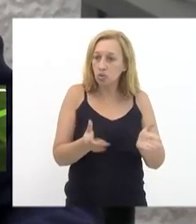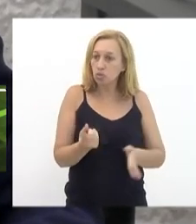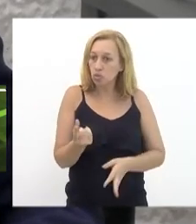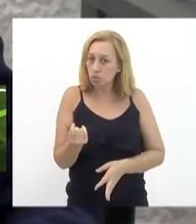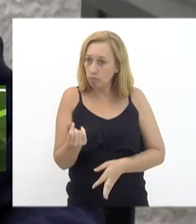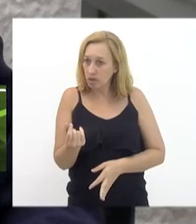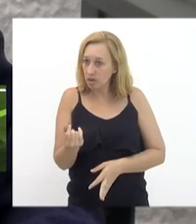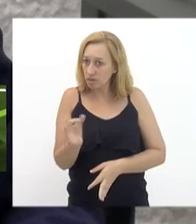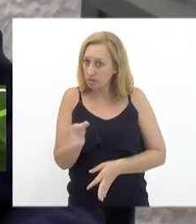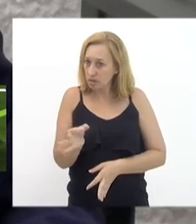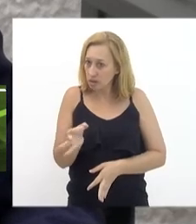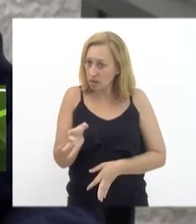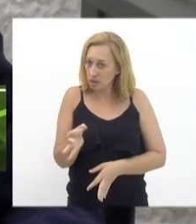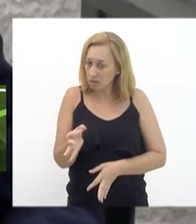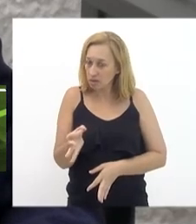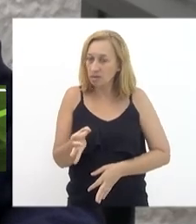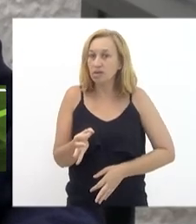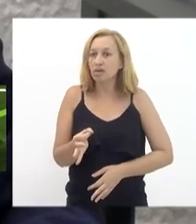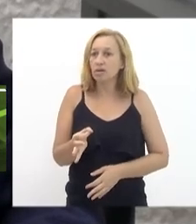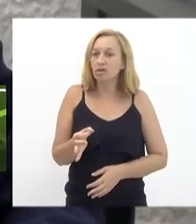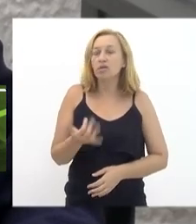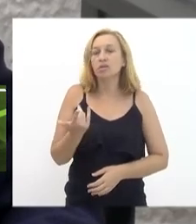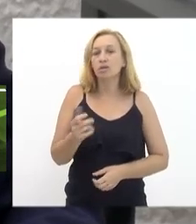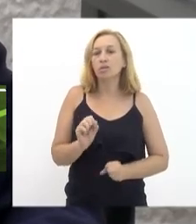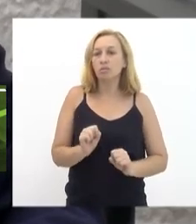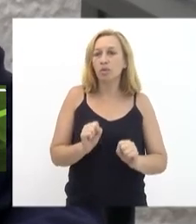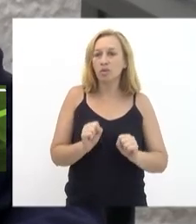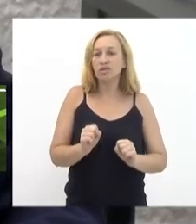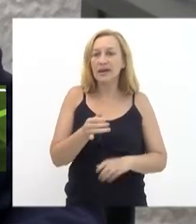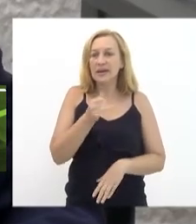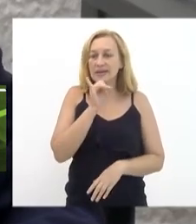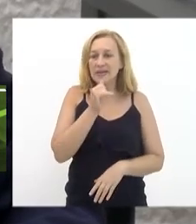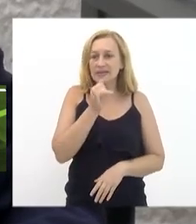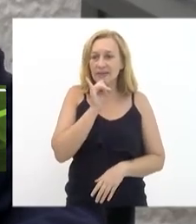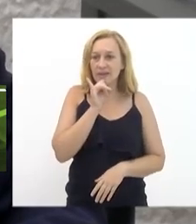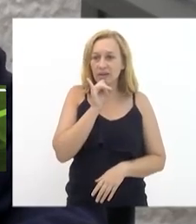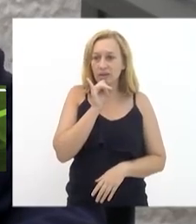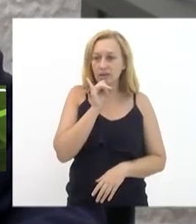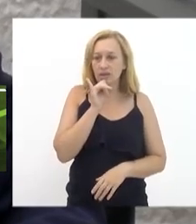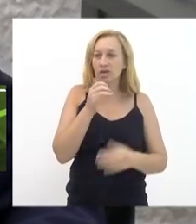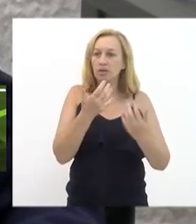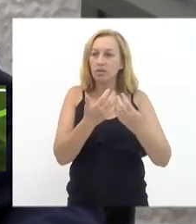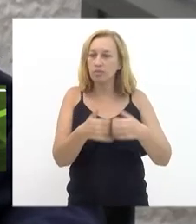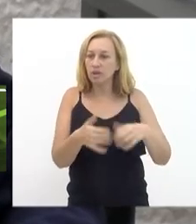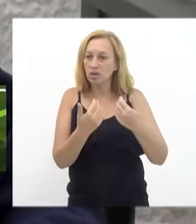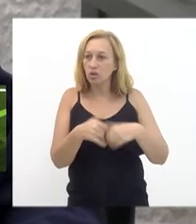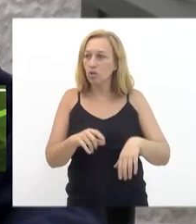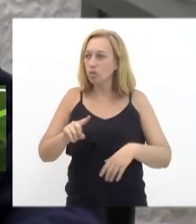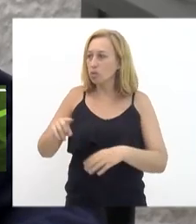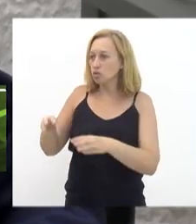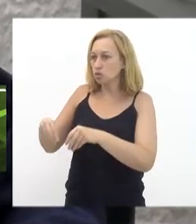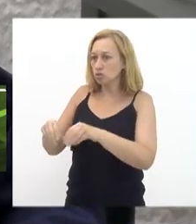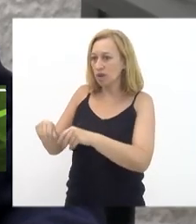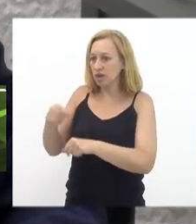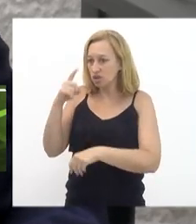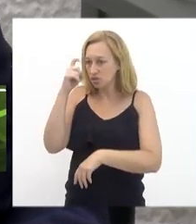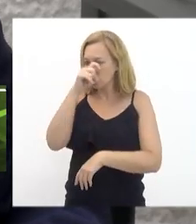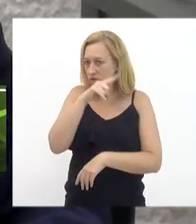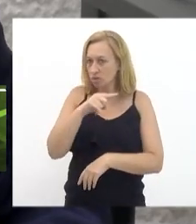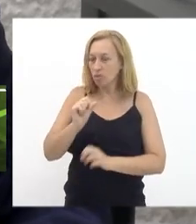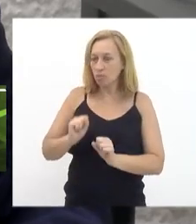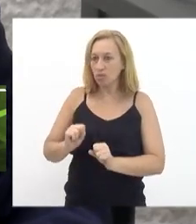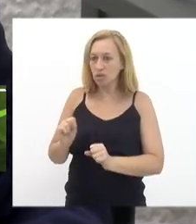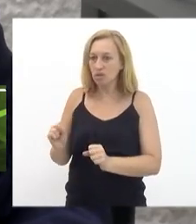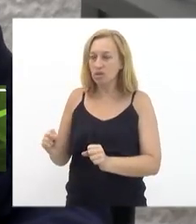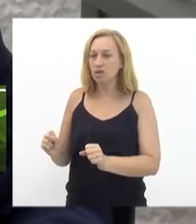preço solto tabela emop mas preço solto para que você possa por exemplo no caso de Petrópolis o último terreno tenha alguma dificuldade você